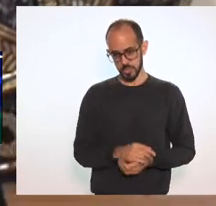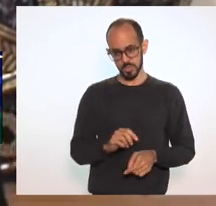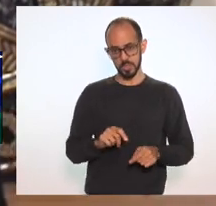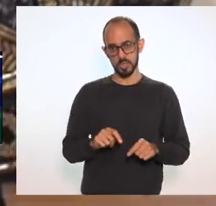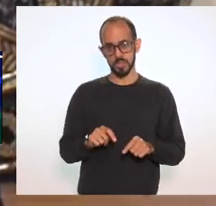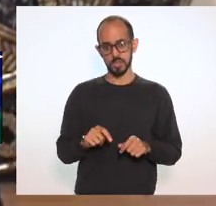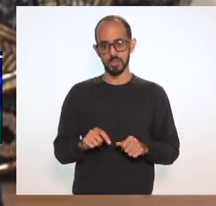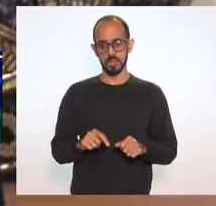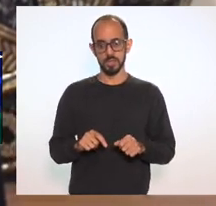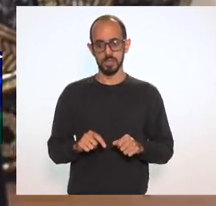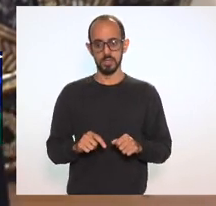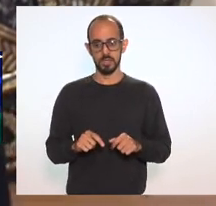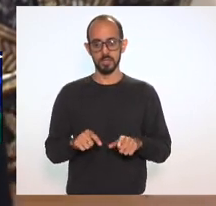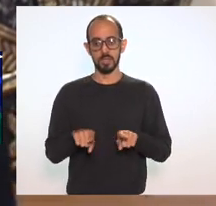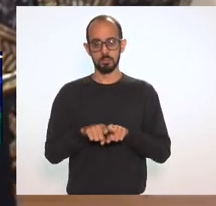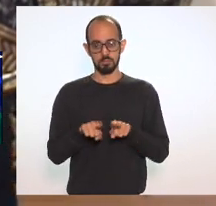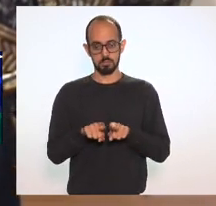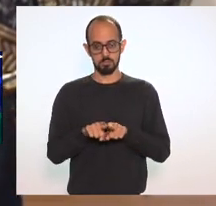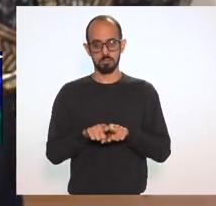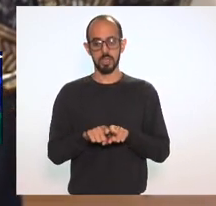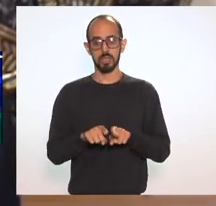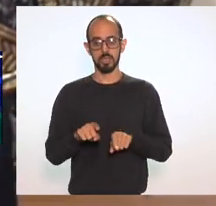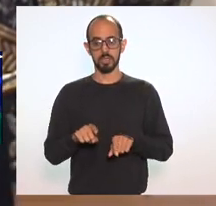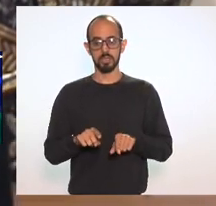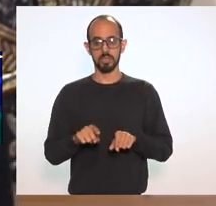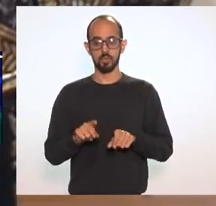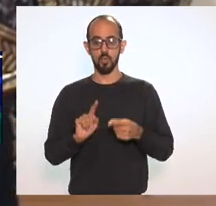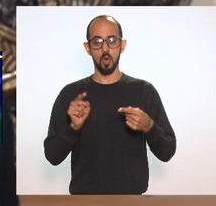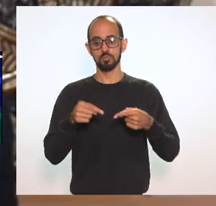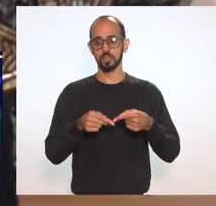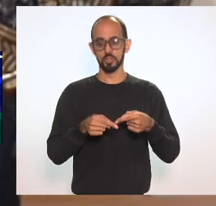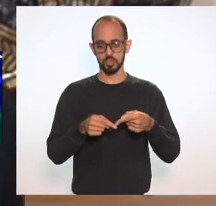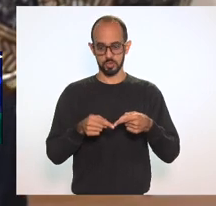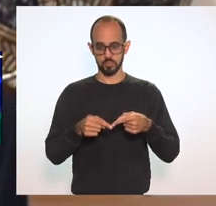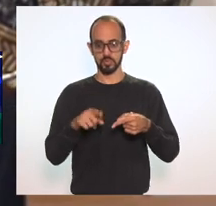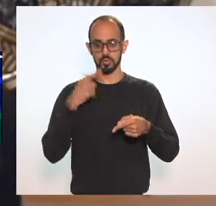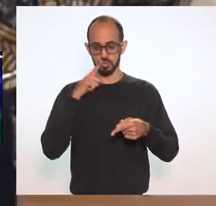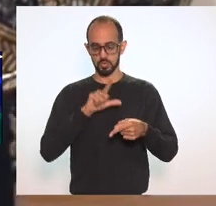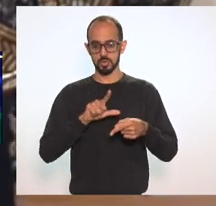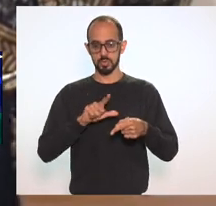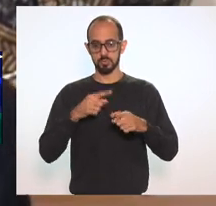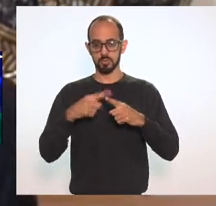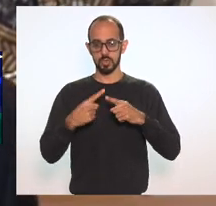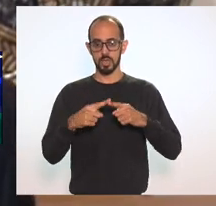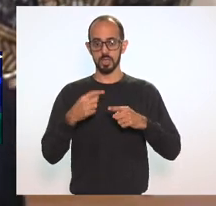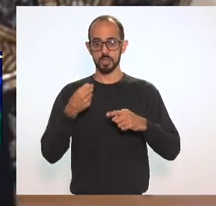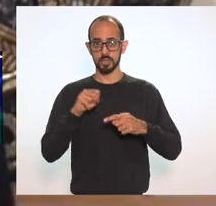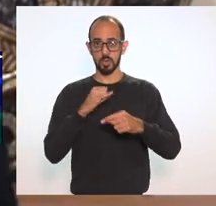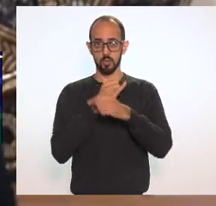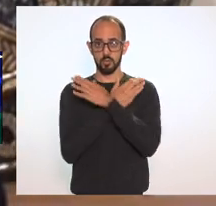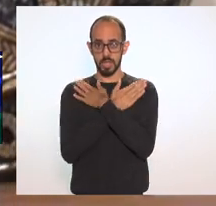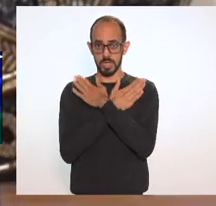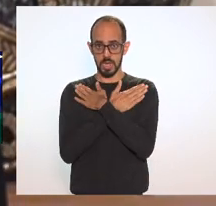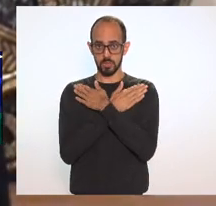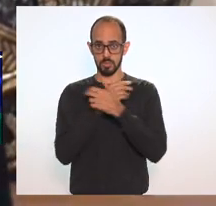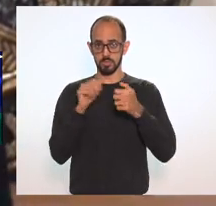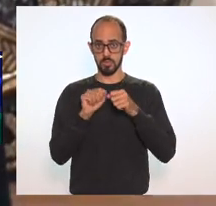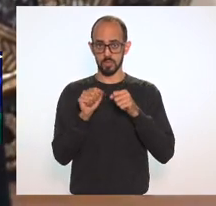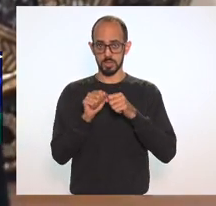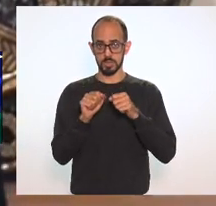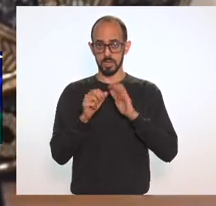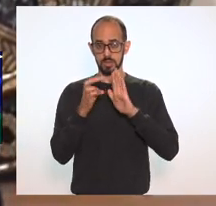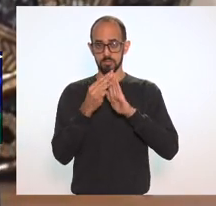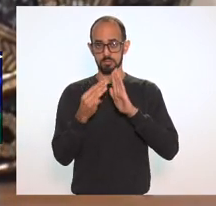O Vicente porque o feriado é importante entender que se o feriado é para você fazer alguma restrições de